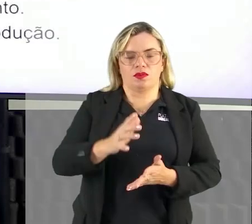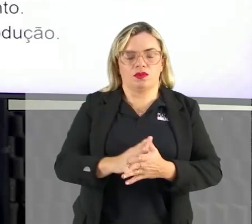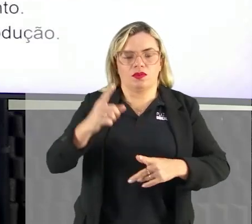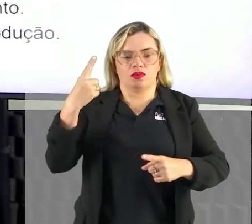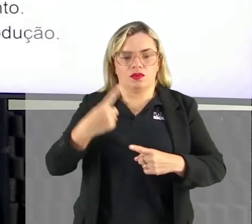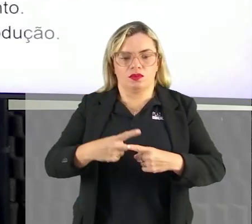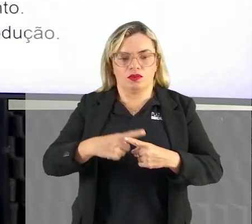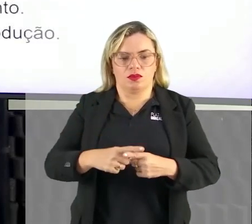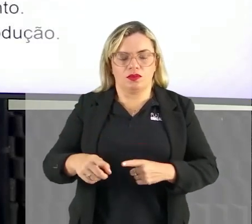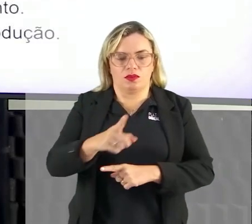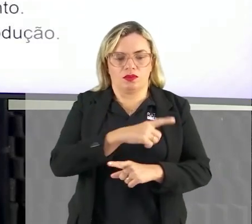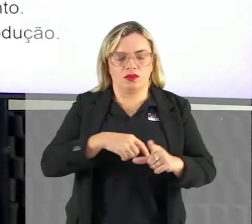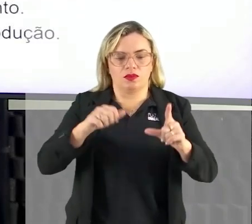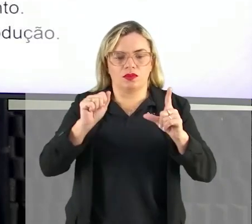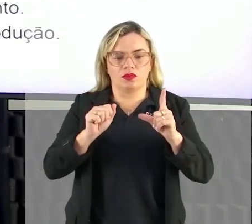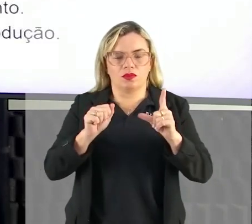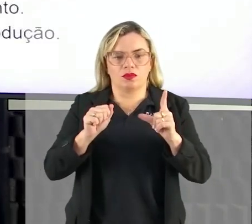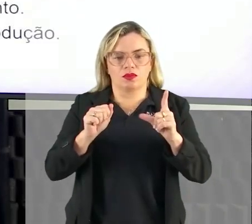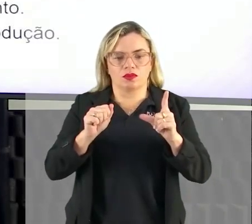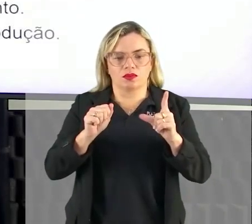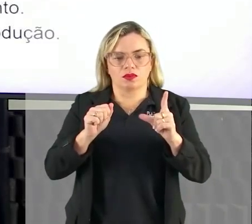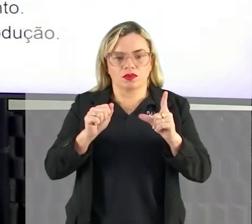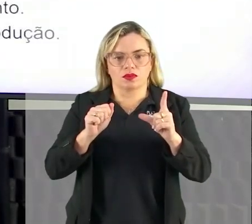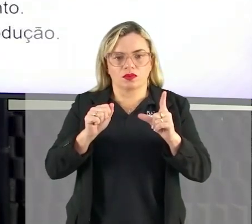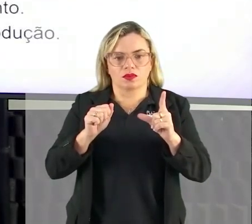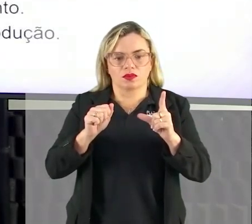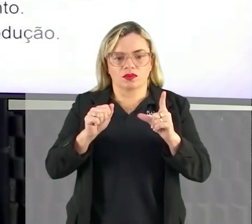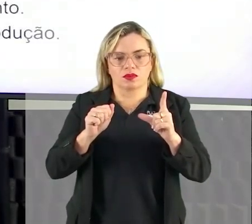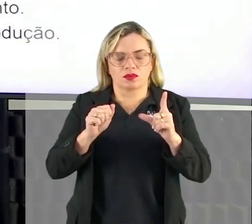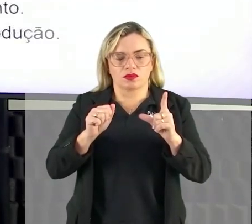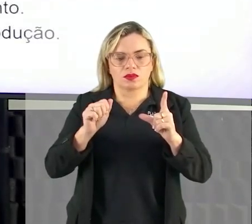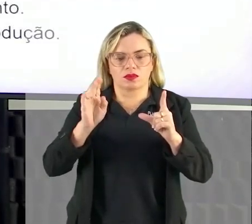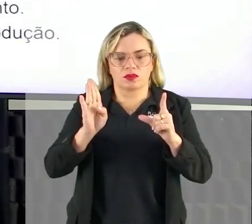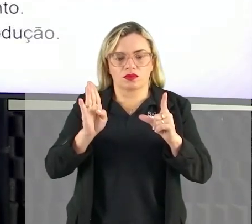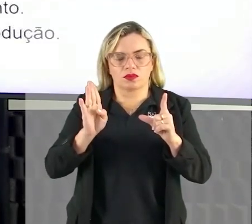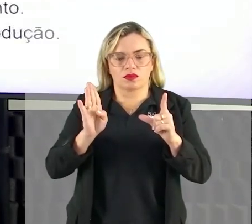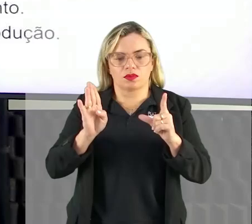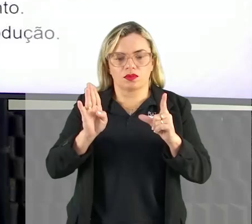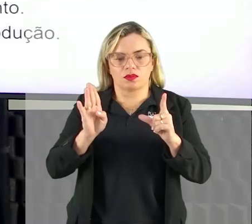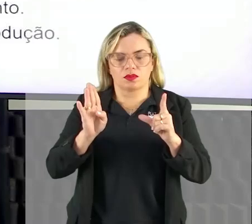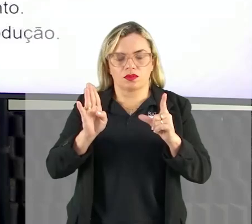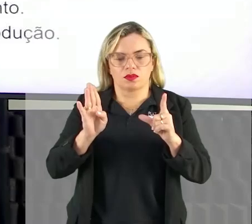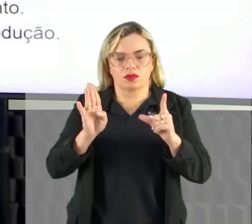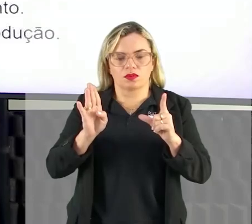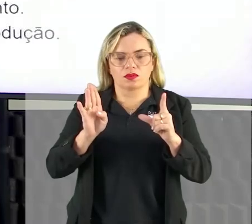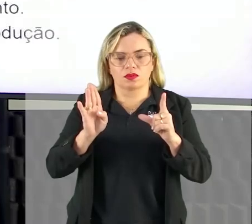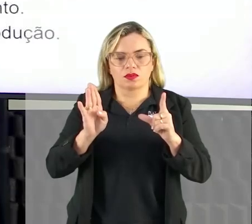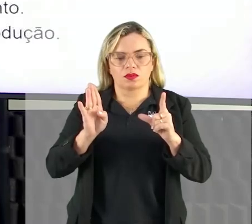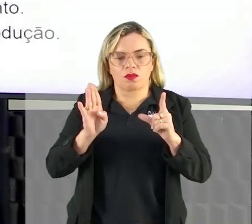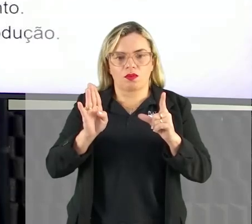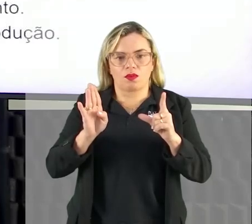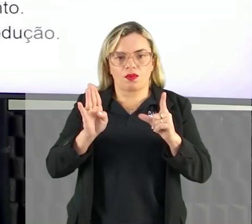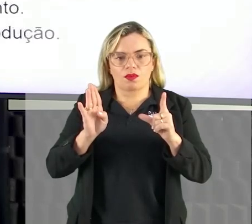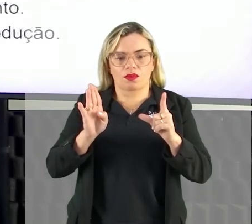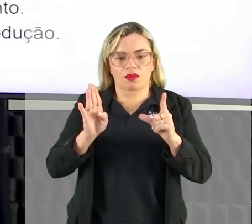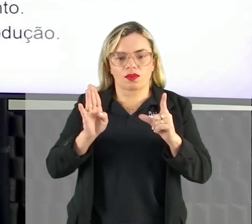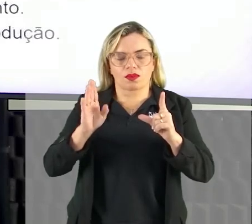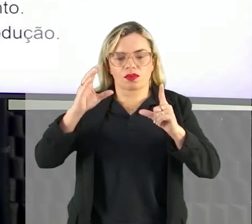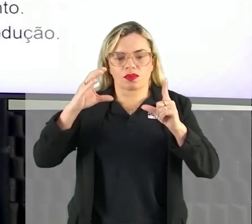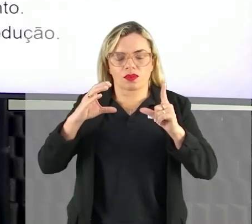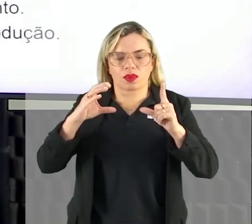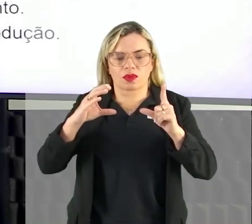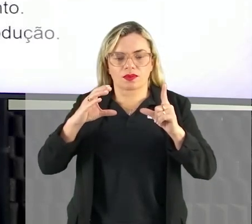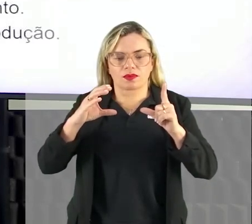letra A, reduz sua predação. Letra B, reduz o uso de pesticidas.